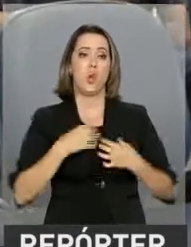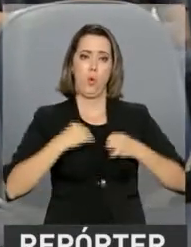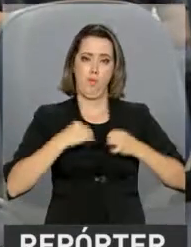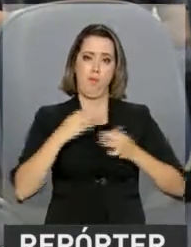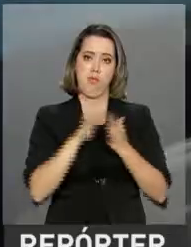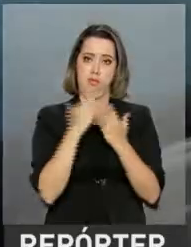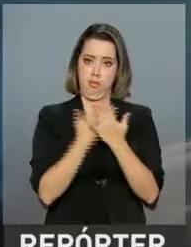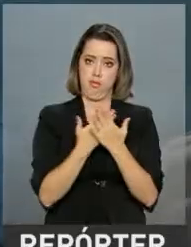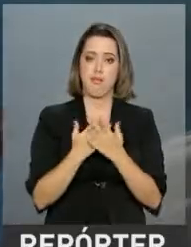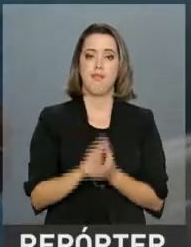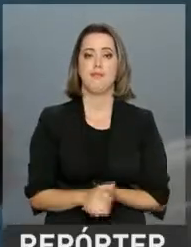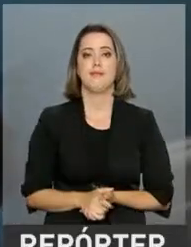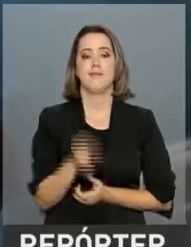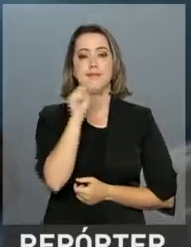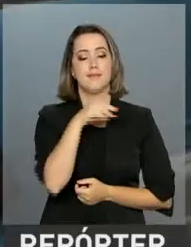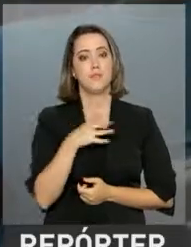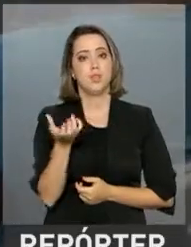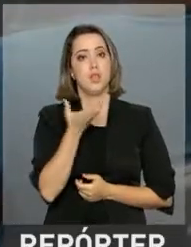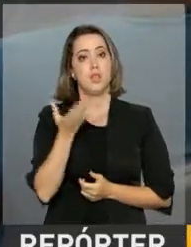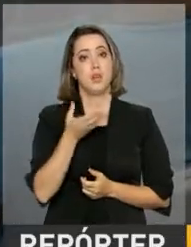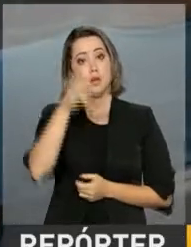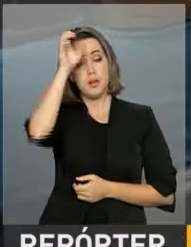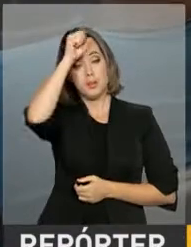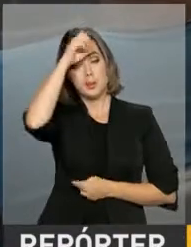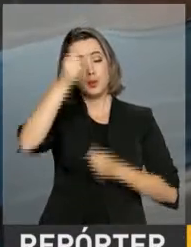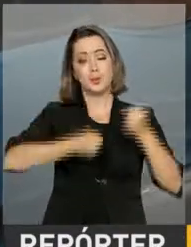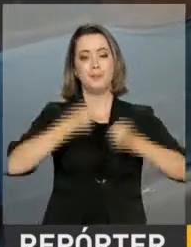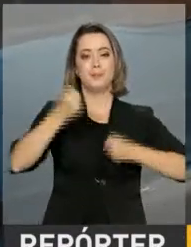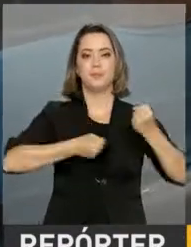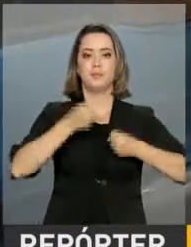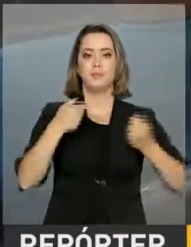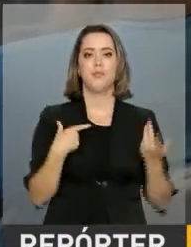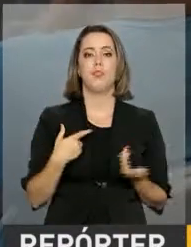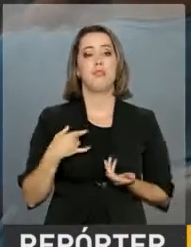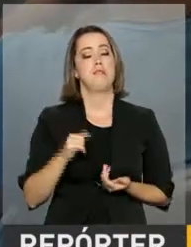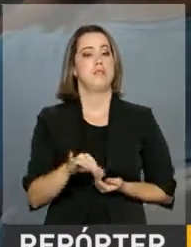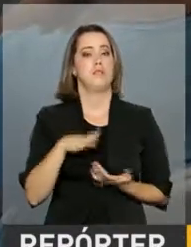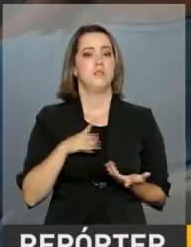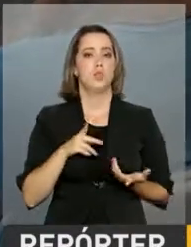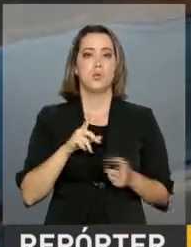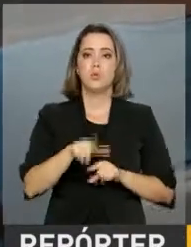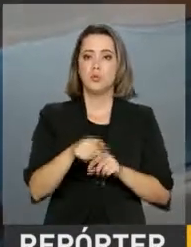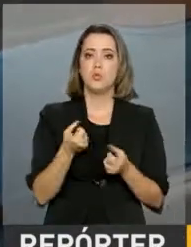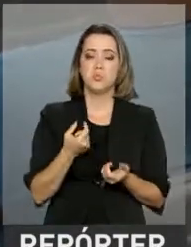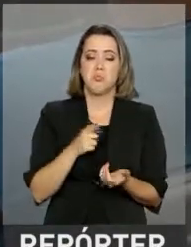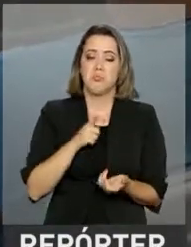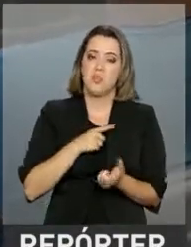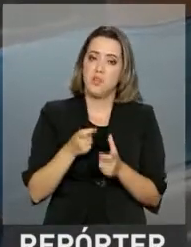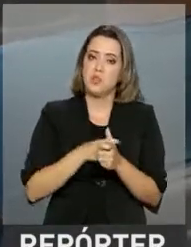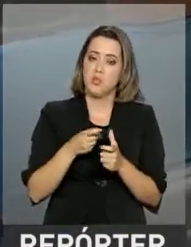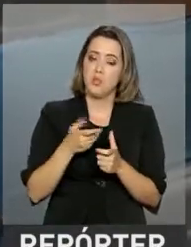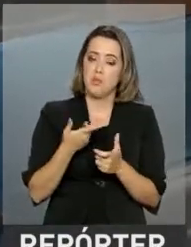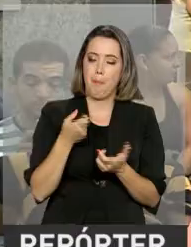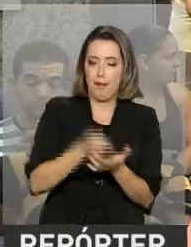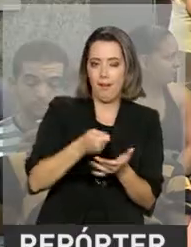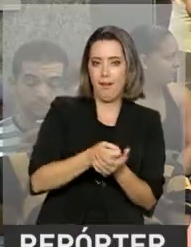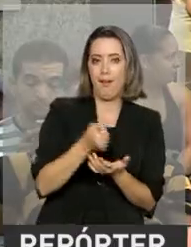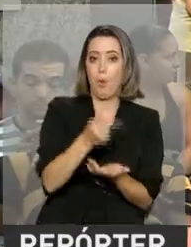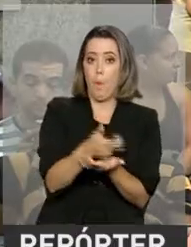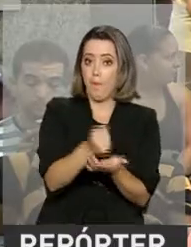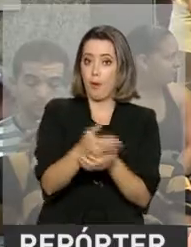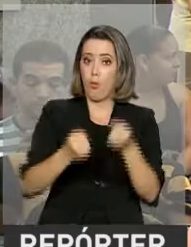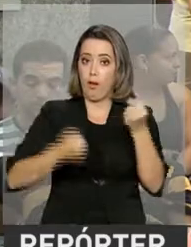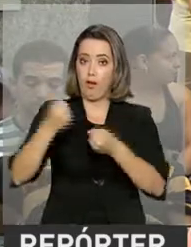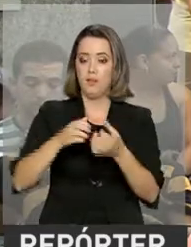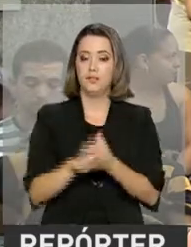no uniforme não quer entrar na minha carteira de motorista e tentado o que sobrar da emtrad no carro né o largo